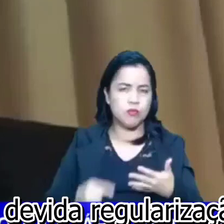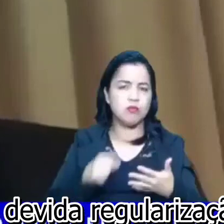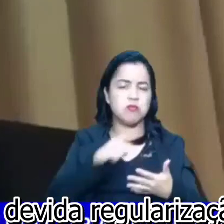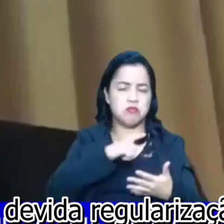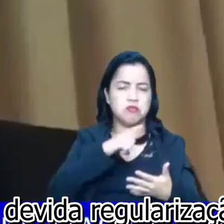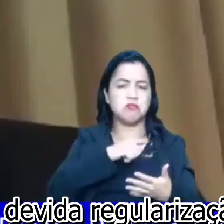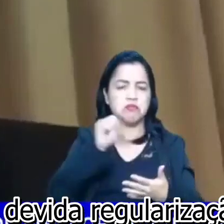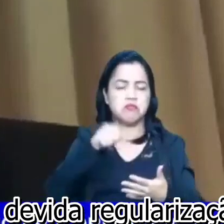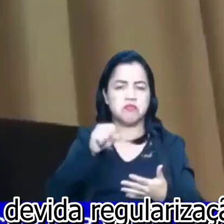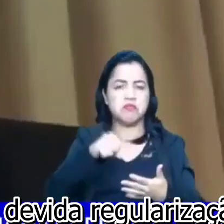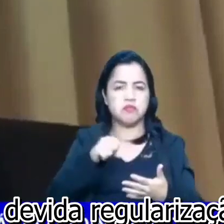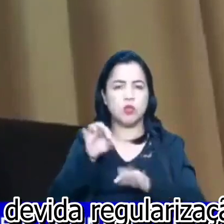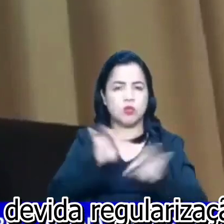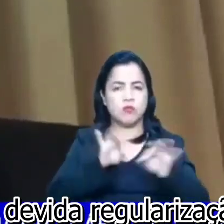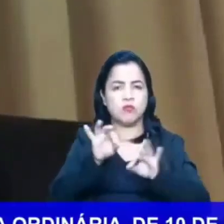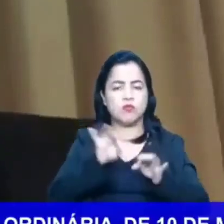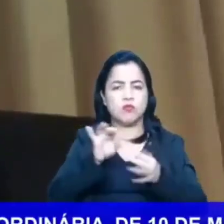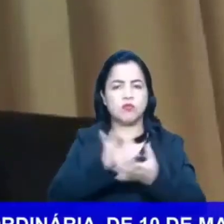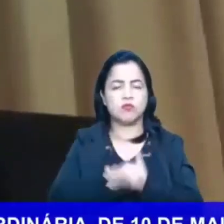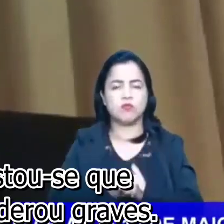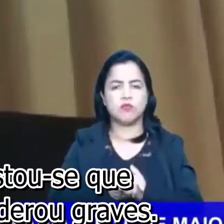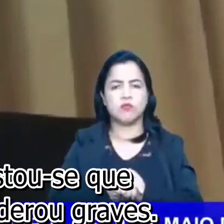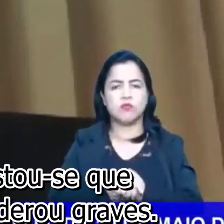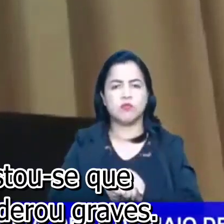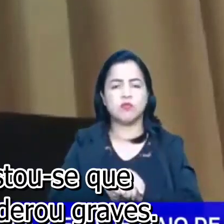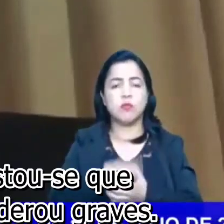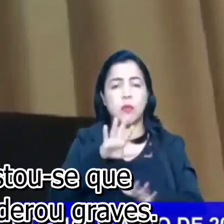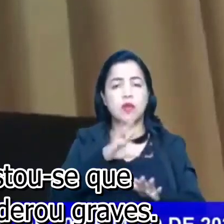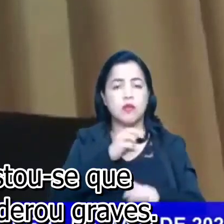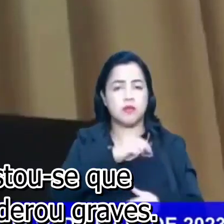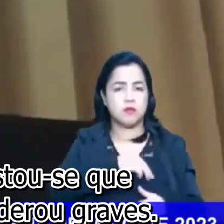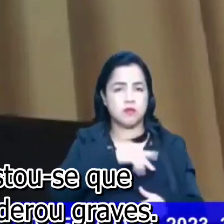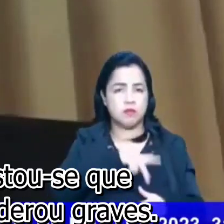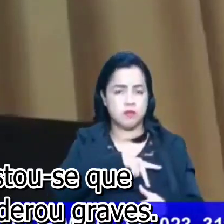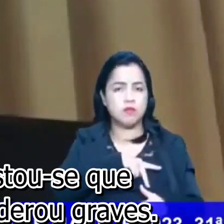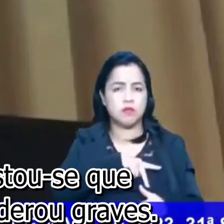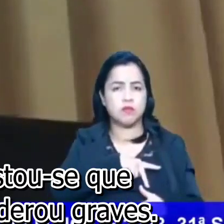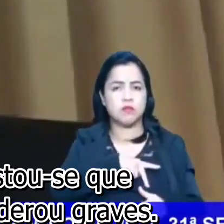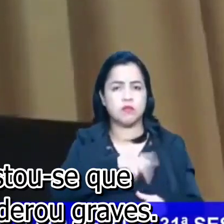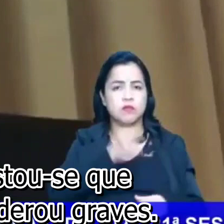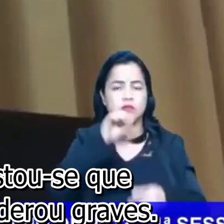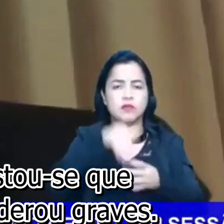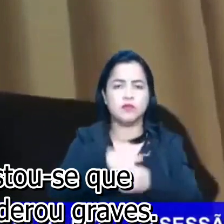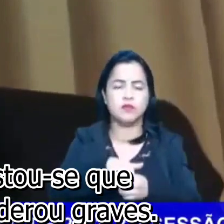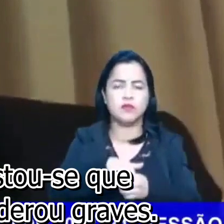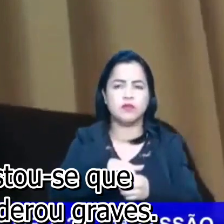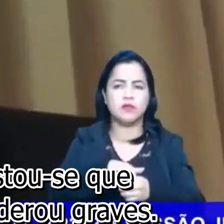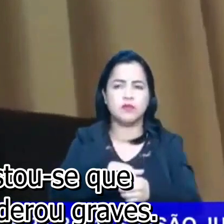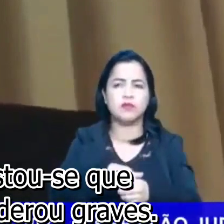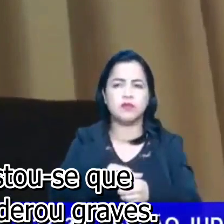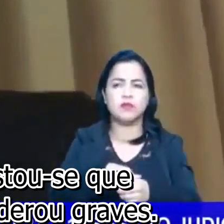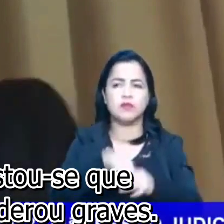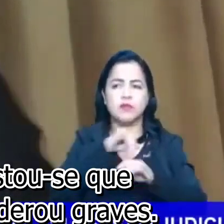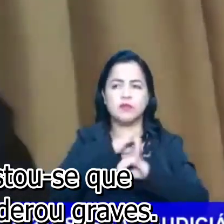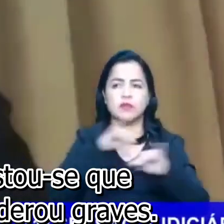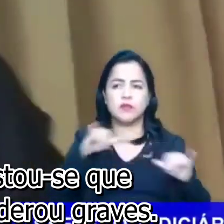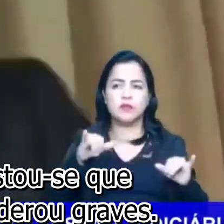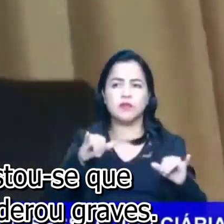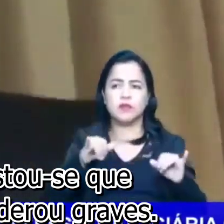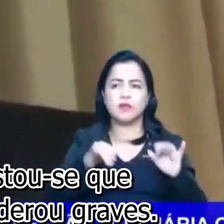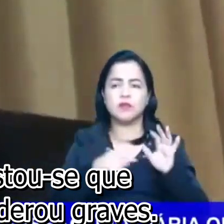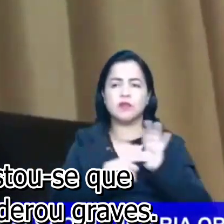devida regularização. O Ministério Público Eleitoral, no entanto, manifestou-se